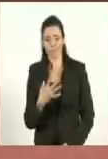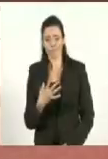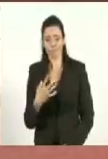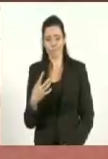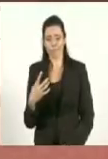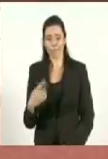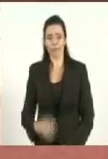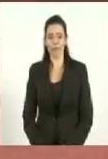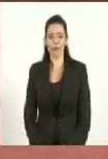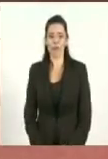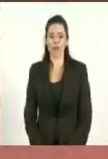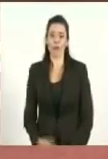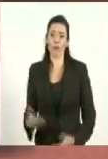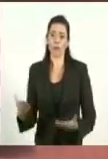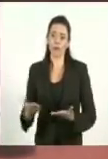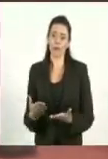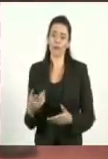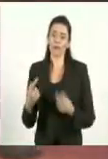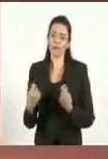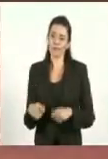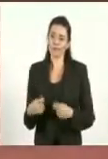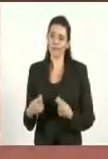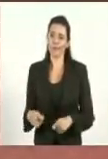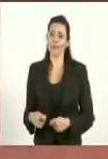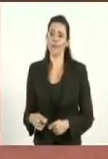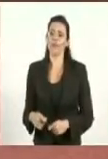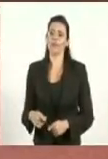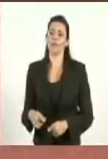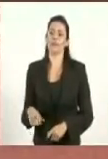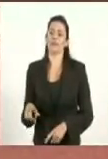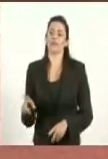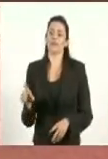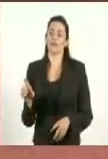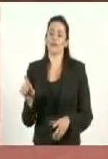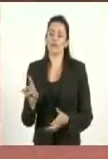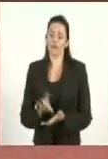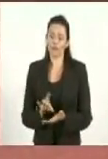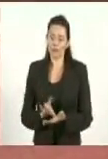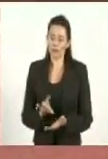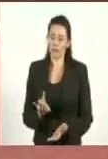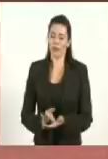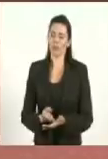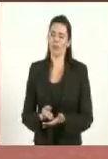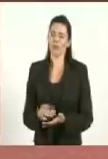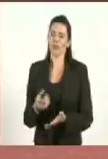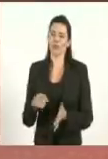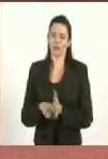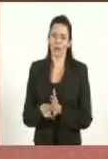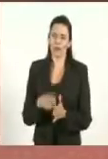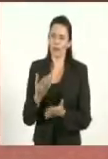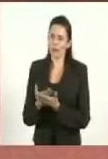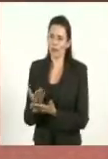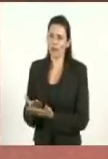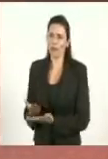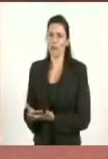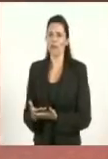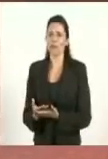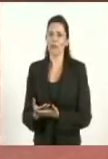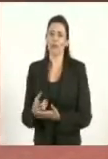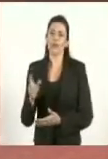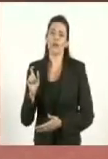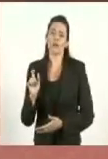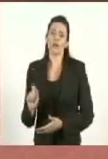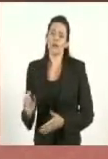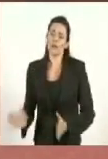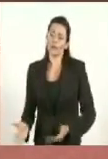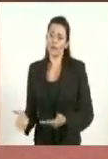superior, ou seja, certamente o reflexo dessa condição vai ser sentido pela sociedade. A